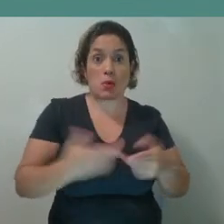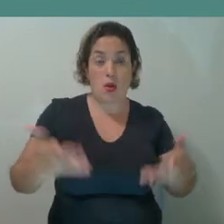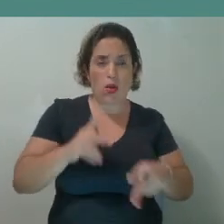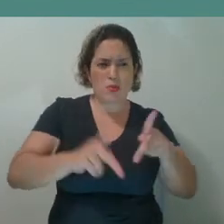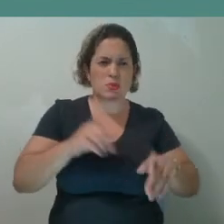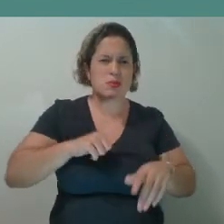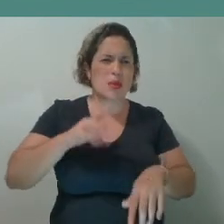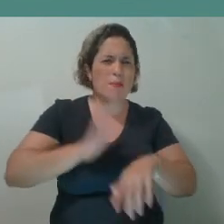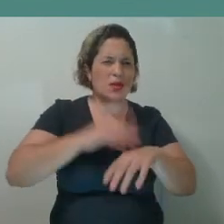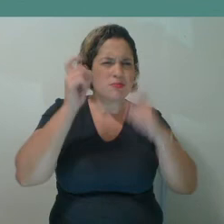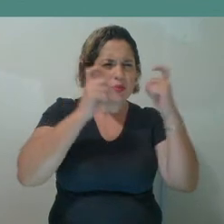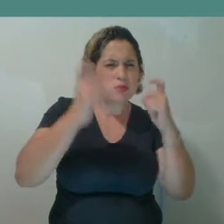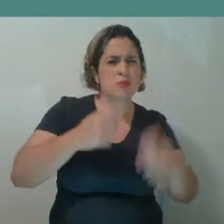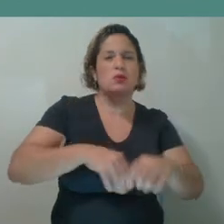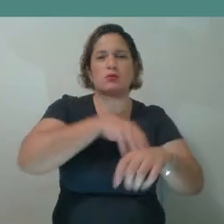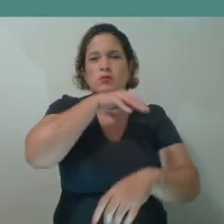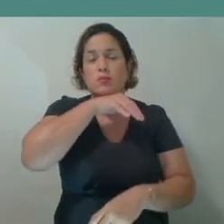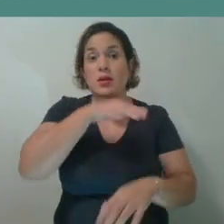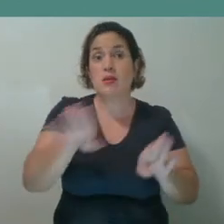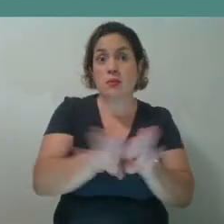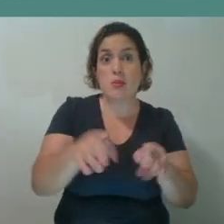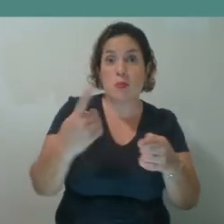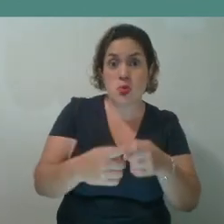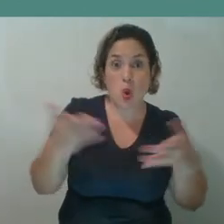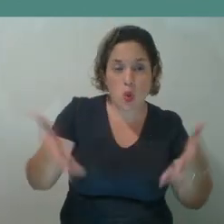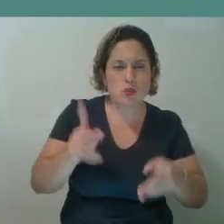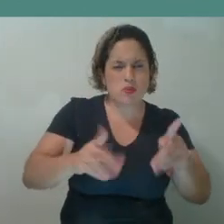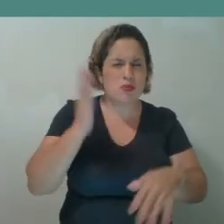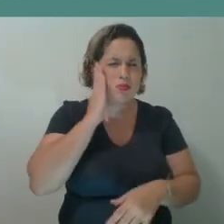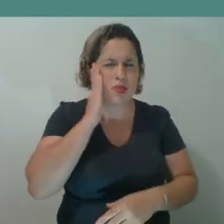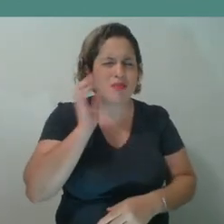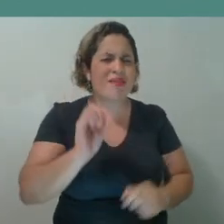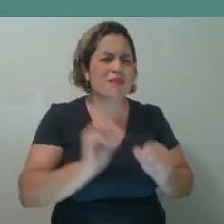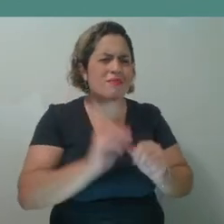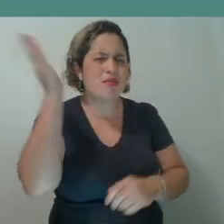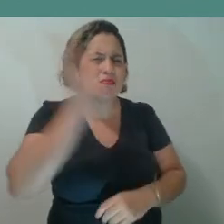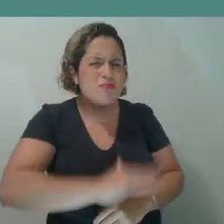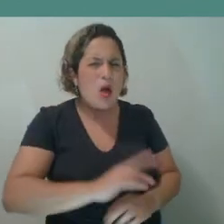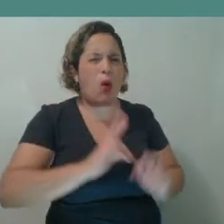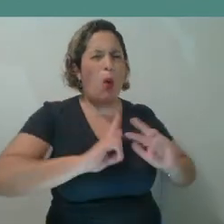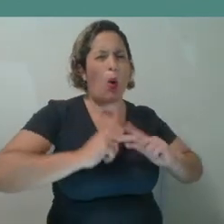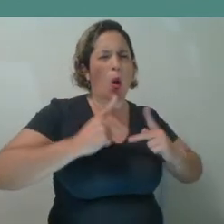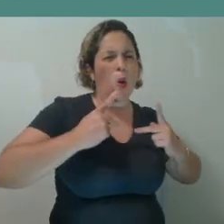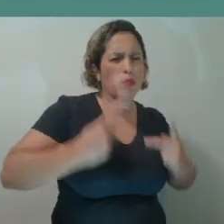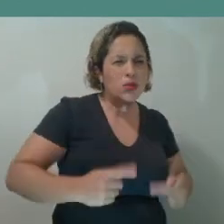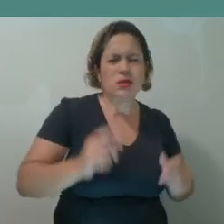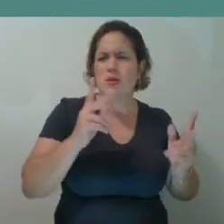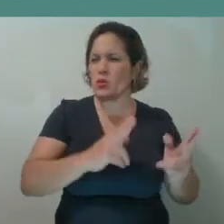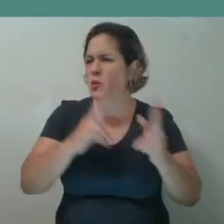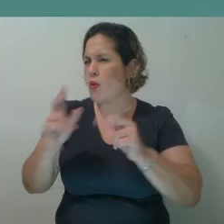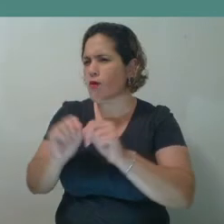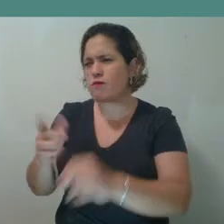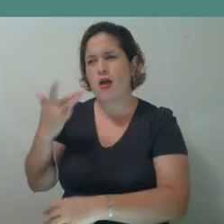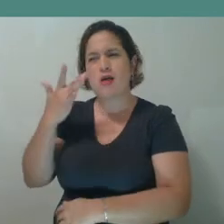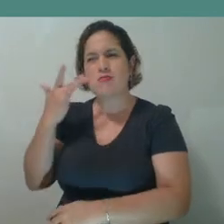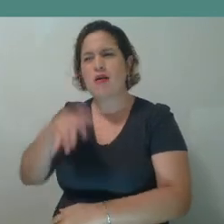preocupação com os animais e também do reconhecimento da ligação entre crueldade contra os animais e contra as pessoas.